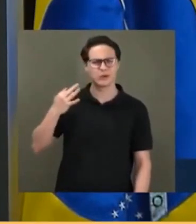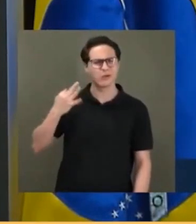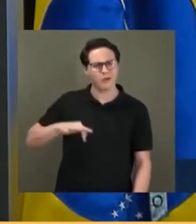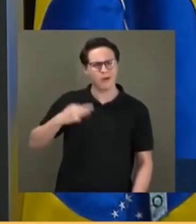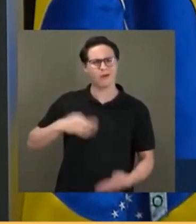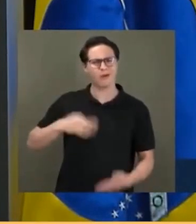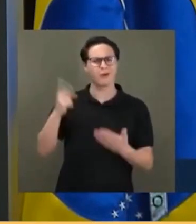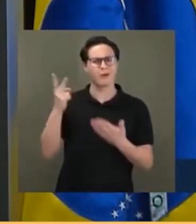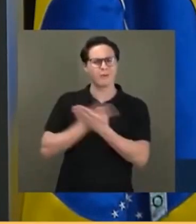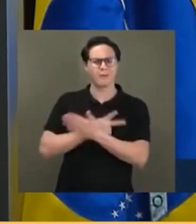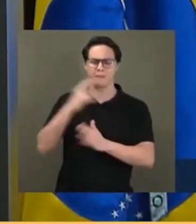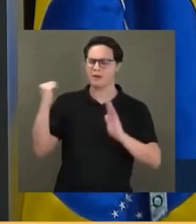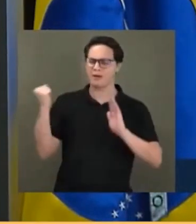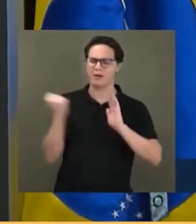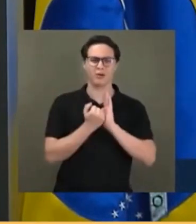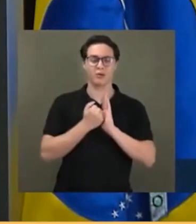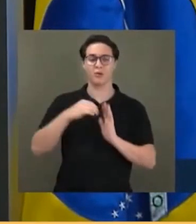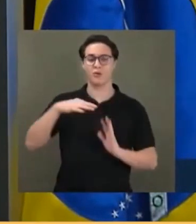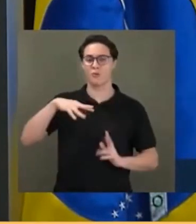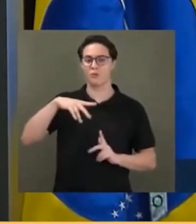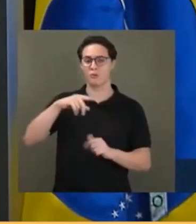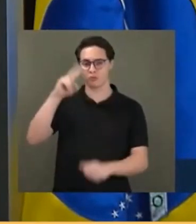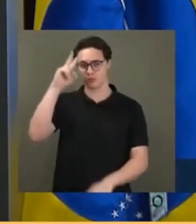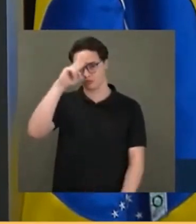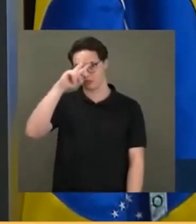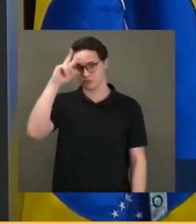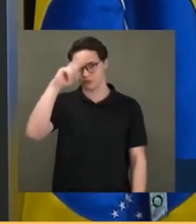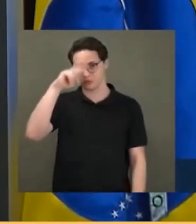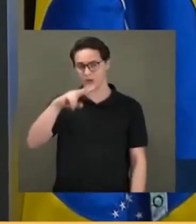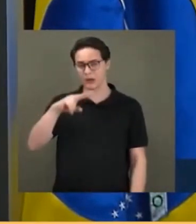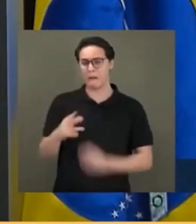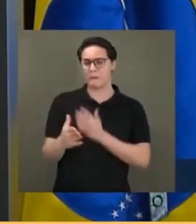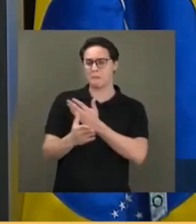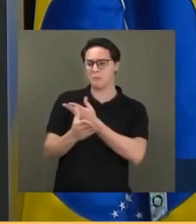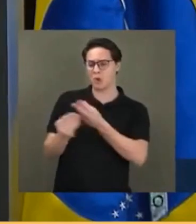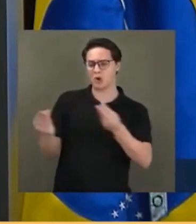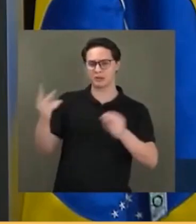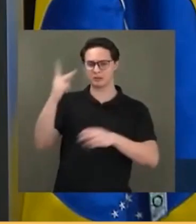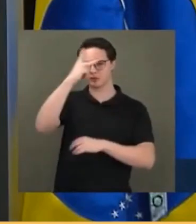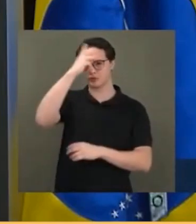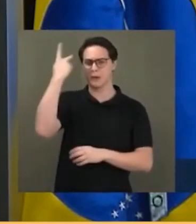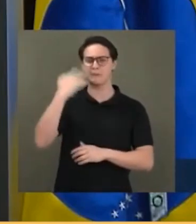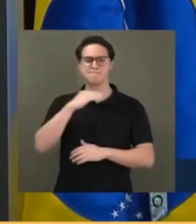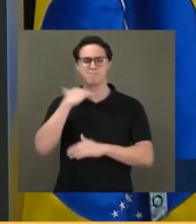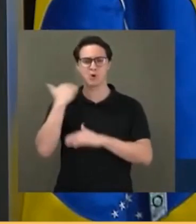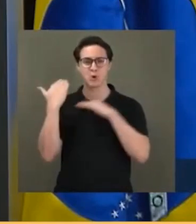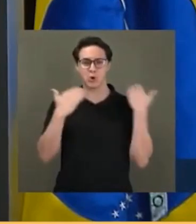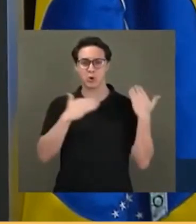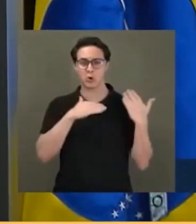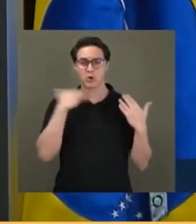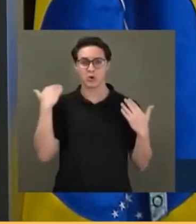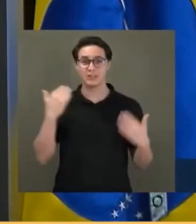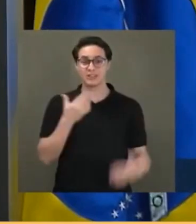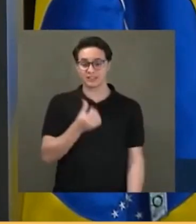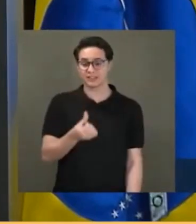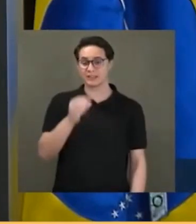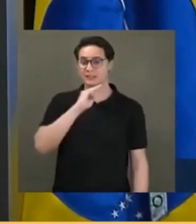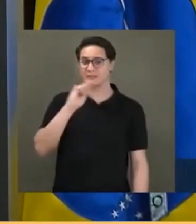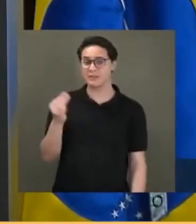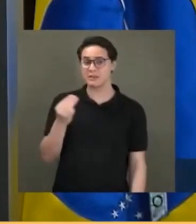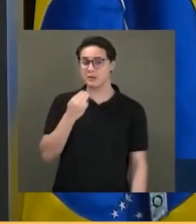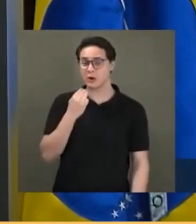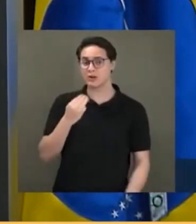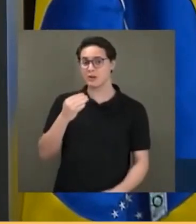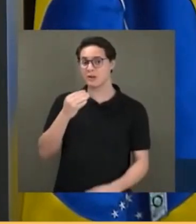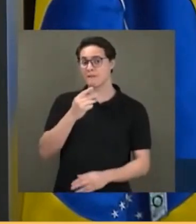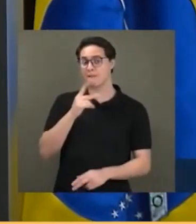da história da humanidade onde milhões de pessoas incluindo 6 milhões de